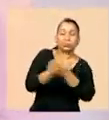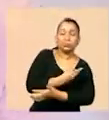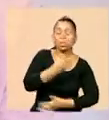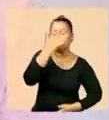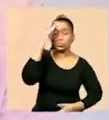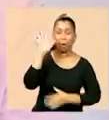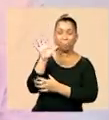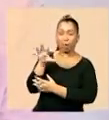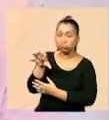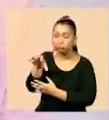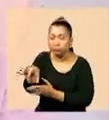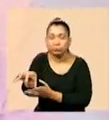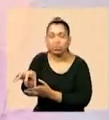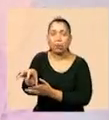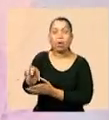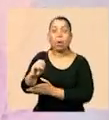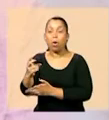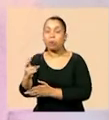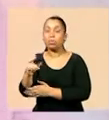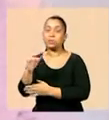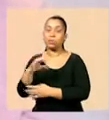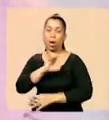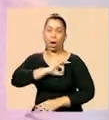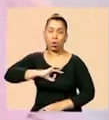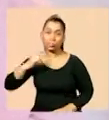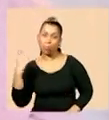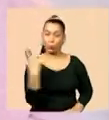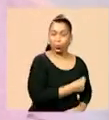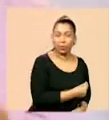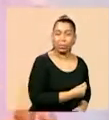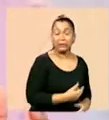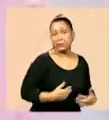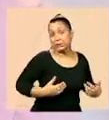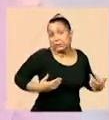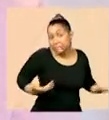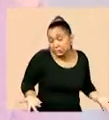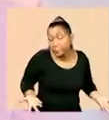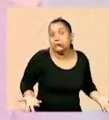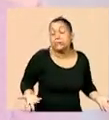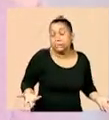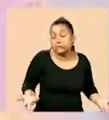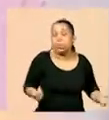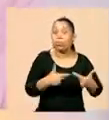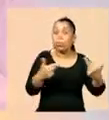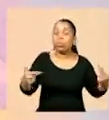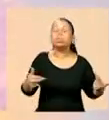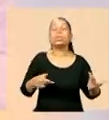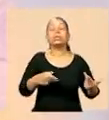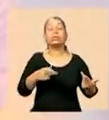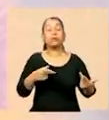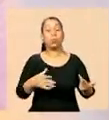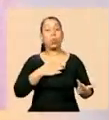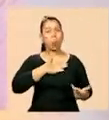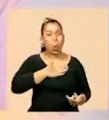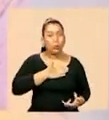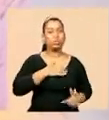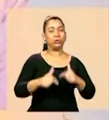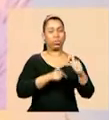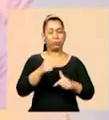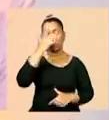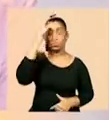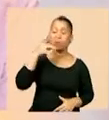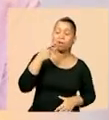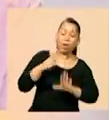é uma forma que eu gosto de trabalhar com o trabalhador. Então, eu falo para ele o seguinte: olha, você está trabalhando, está em altura sem cinto